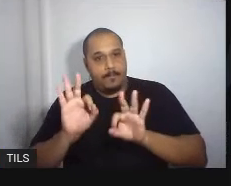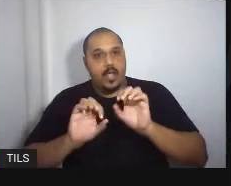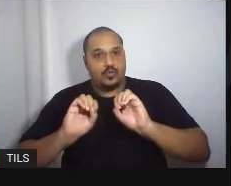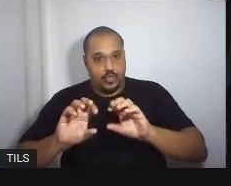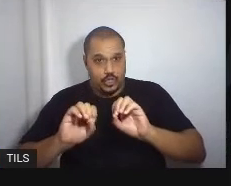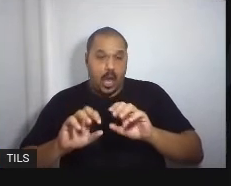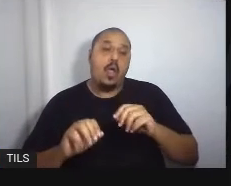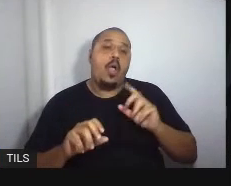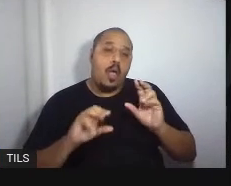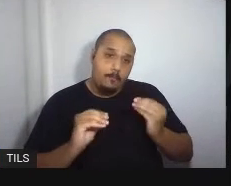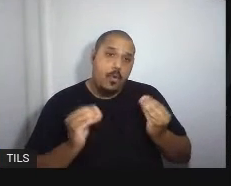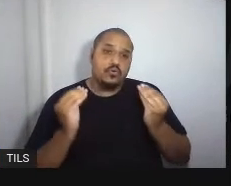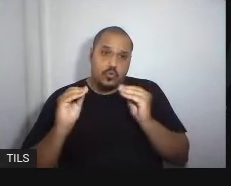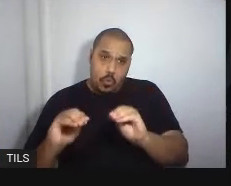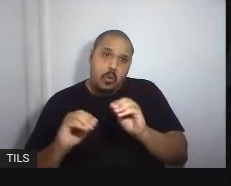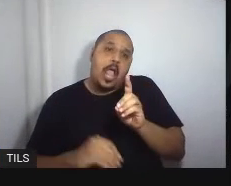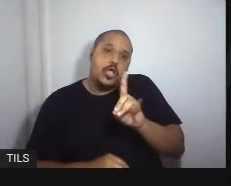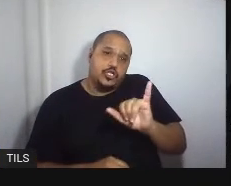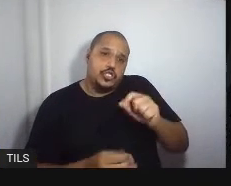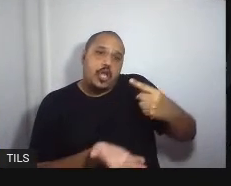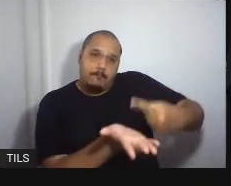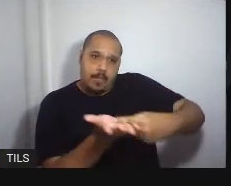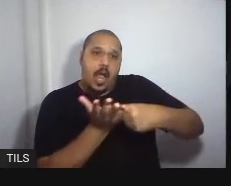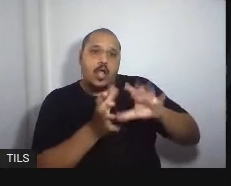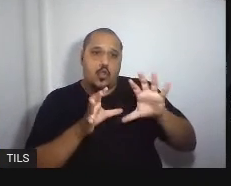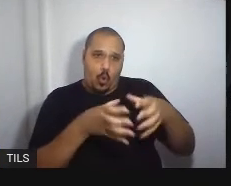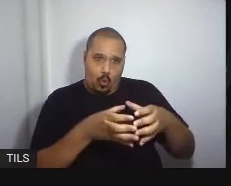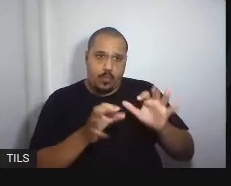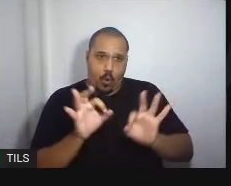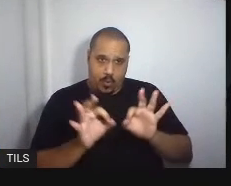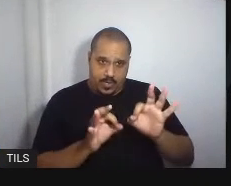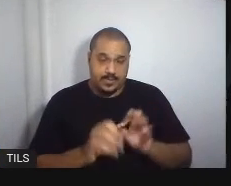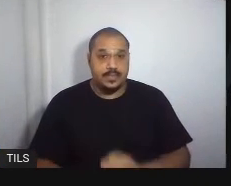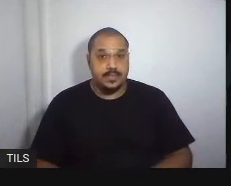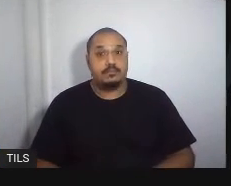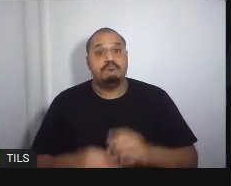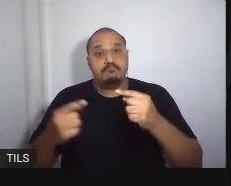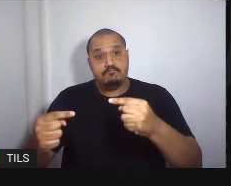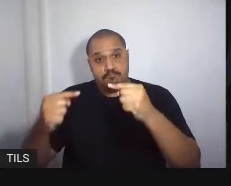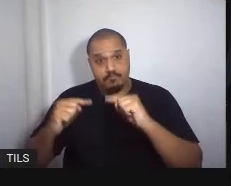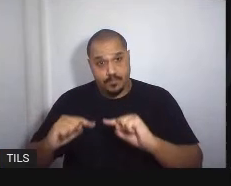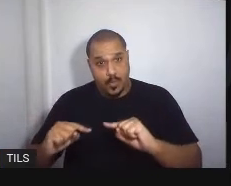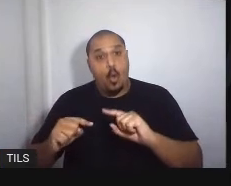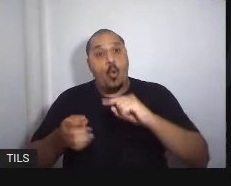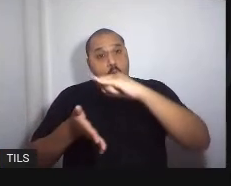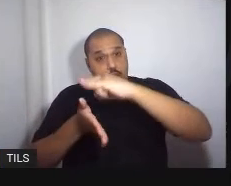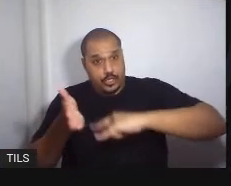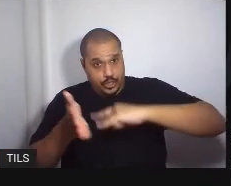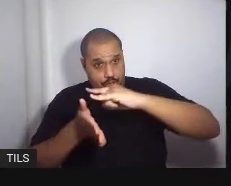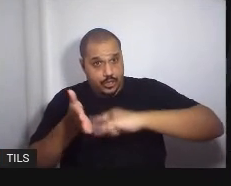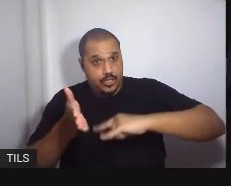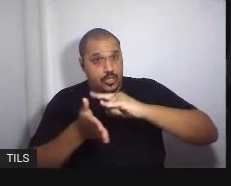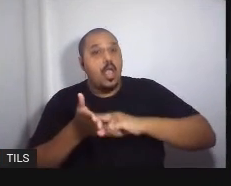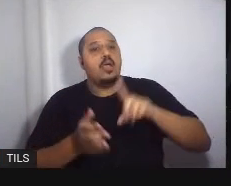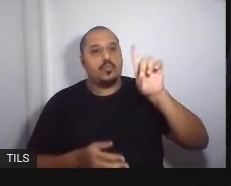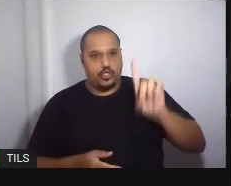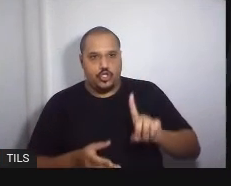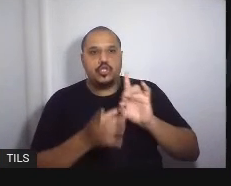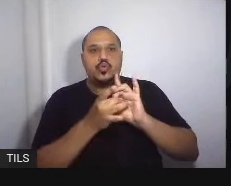comissão, uma atividade para os alunos colocarem o termo de cessão de direito de uso de